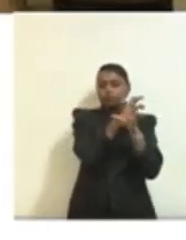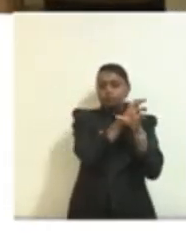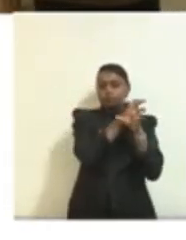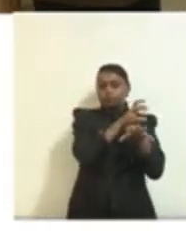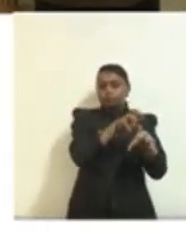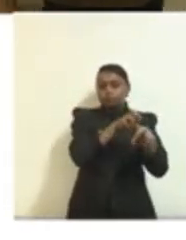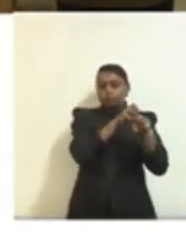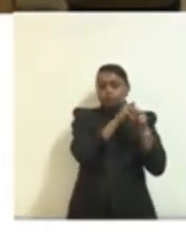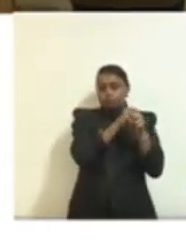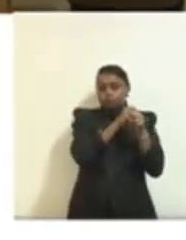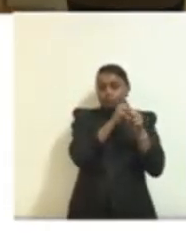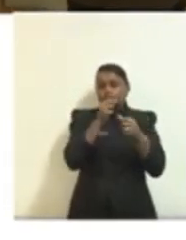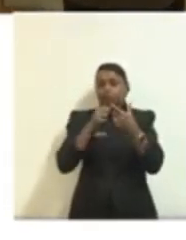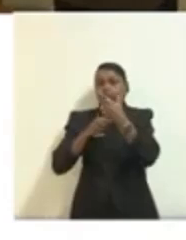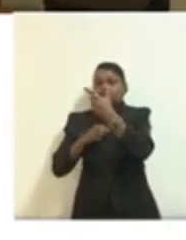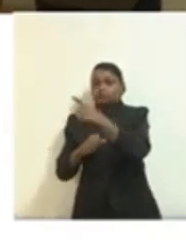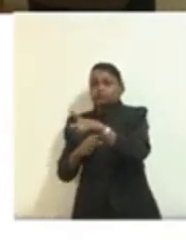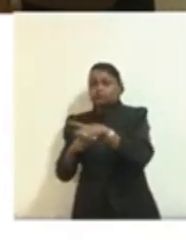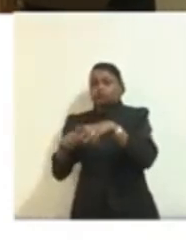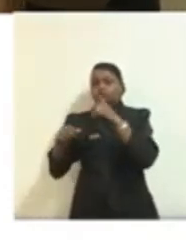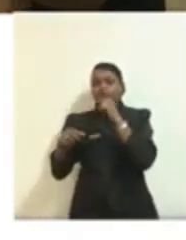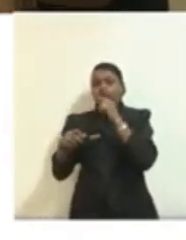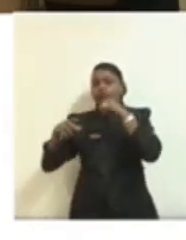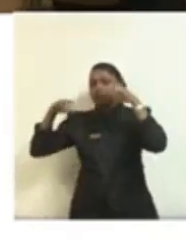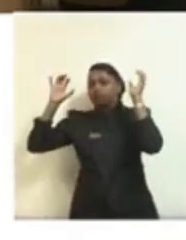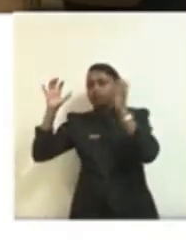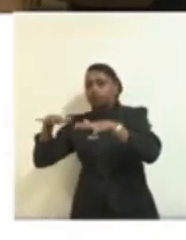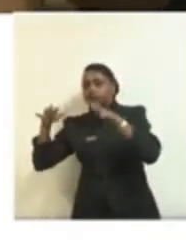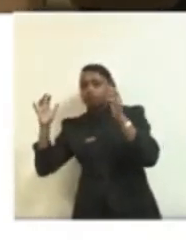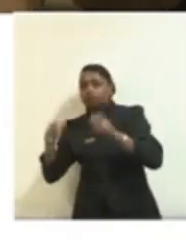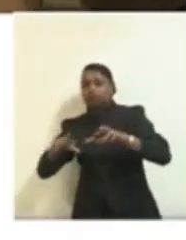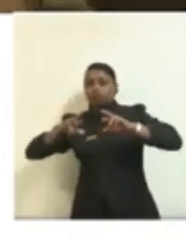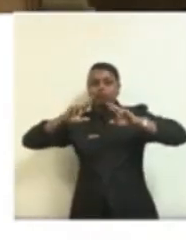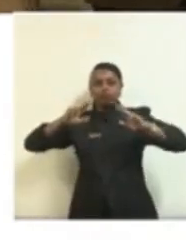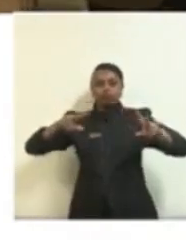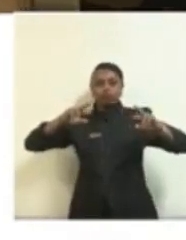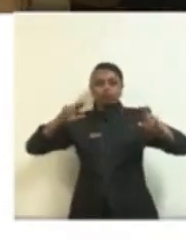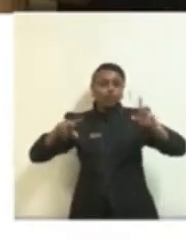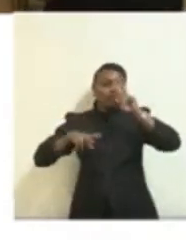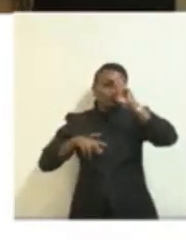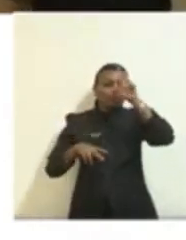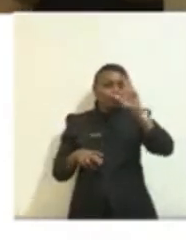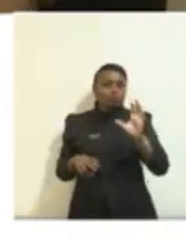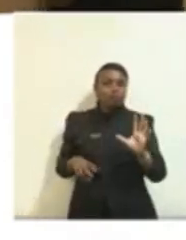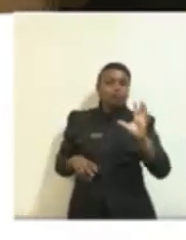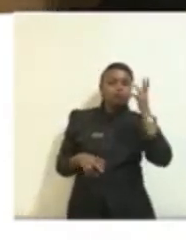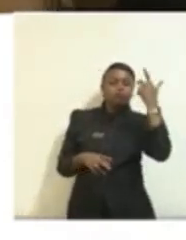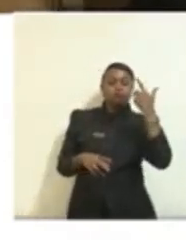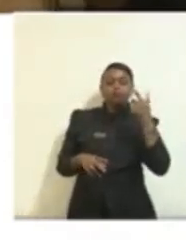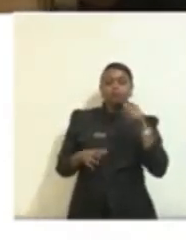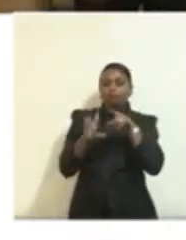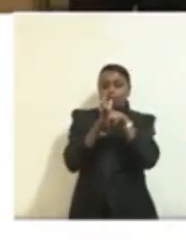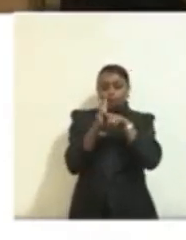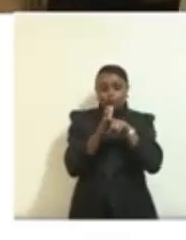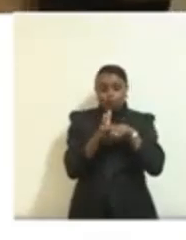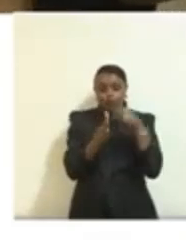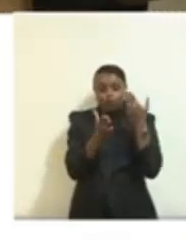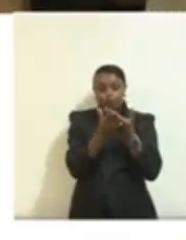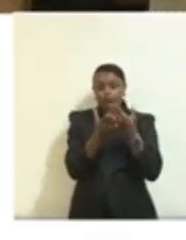período aí de quase 18 anos. E aí relacionamos, então, qual foi a reação